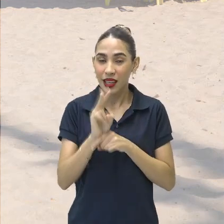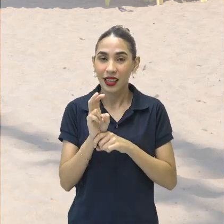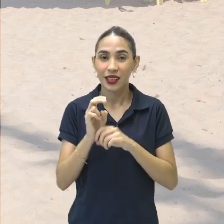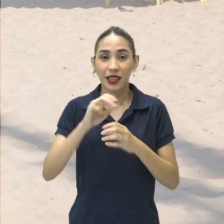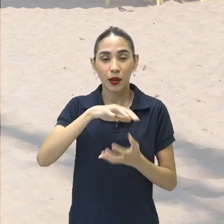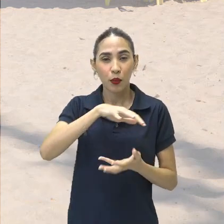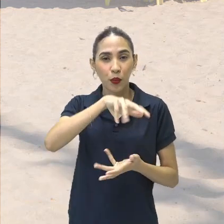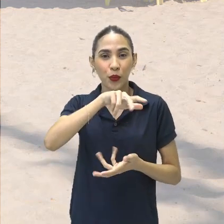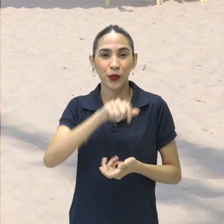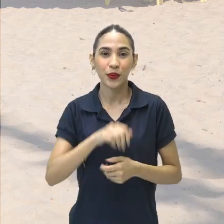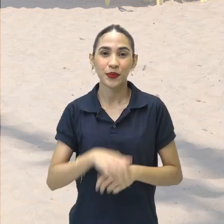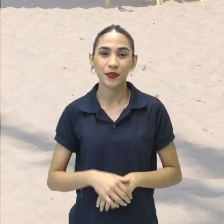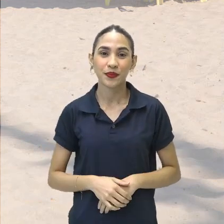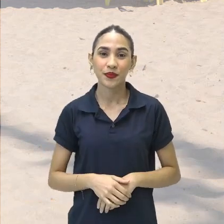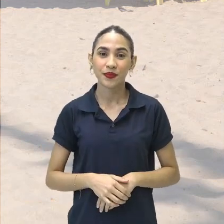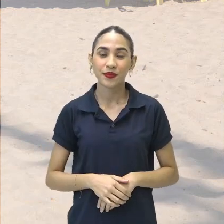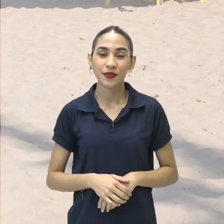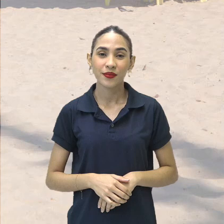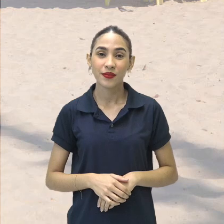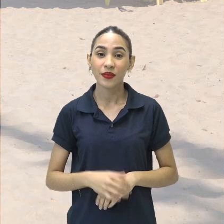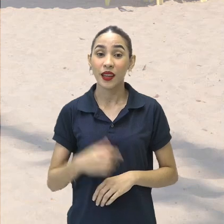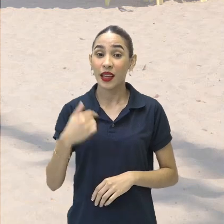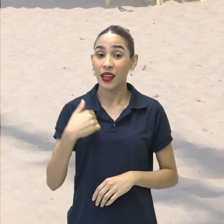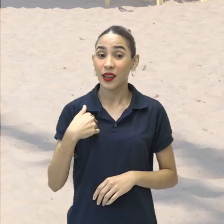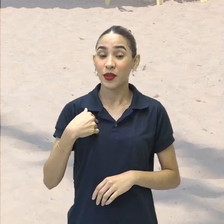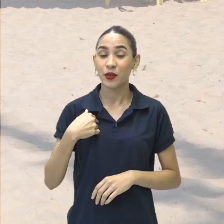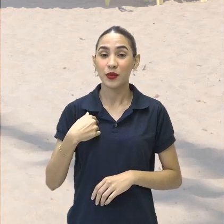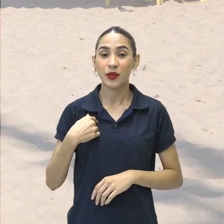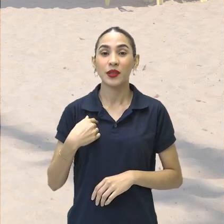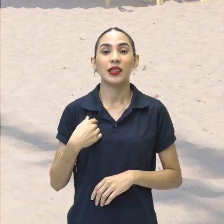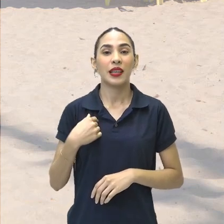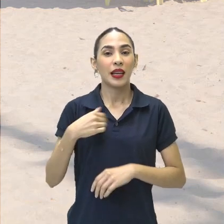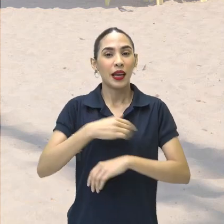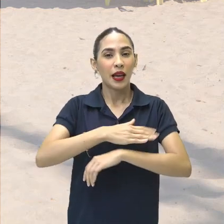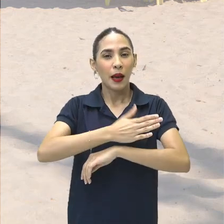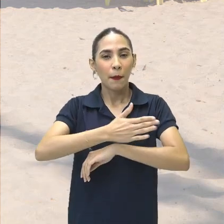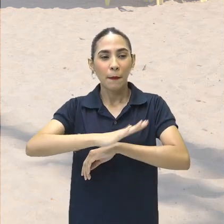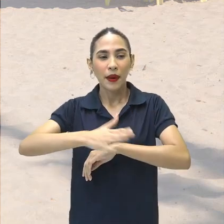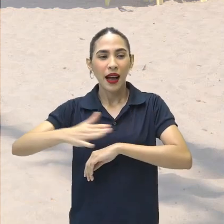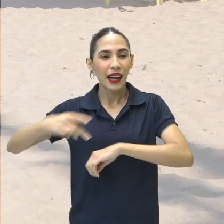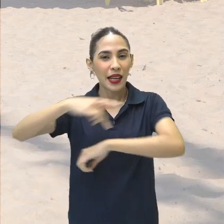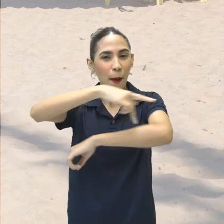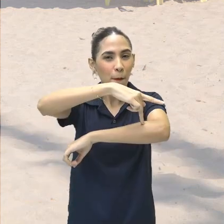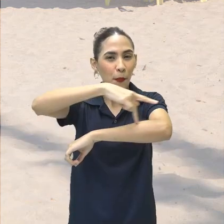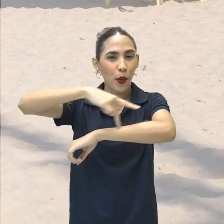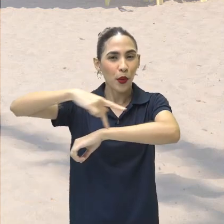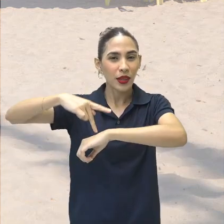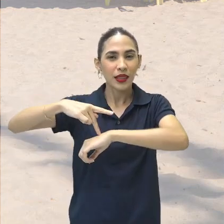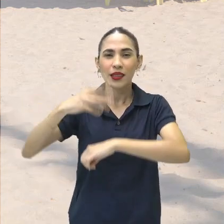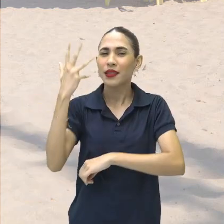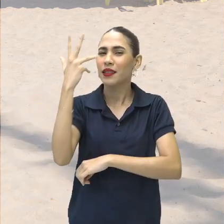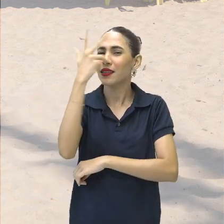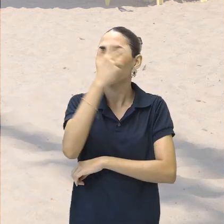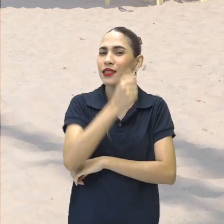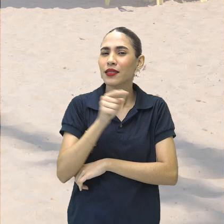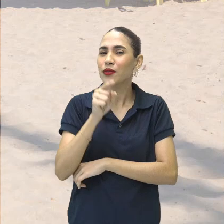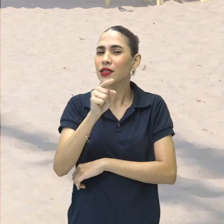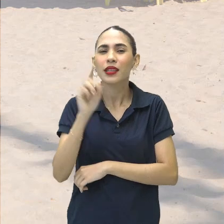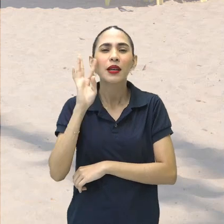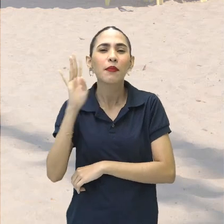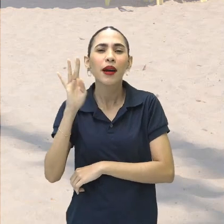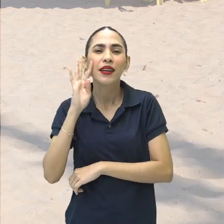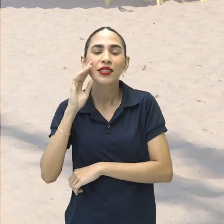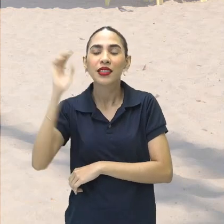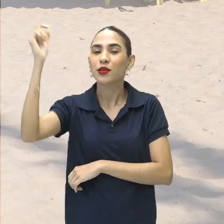planeta. Aqui eu estou na praia da Ponta Negra, né? Olha que coisa linda, imagina